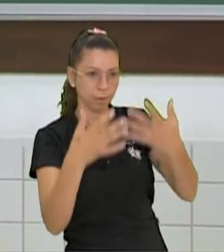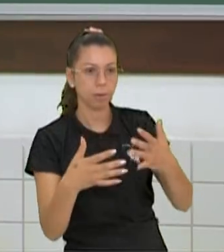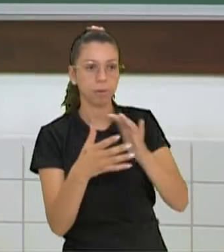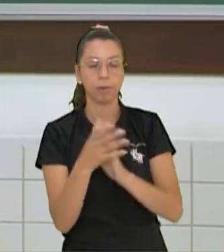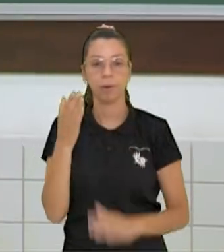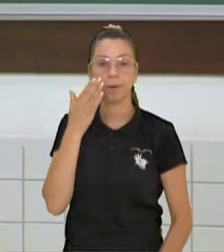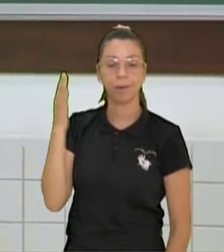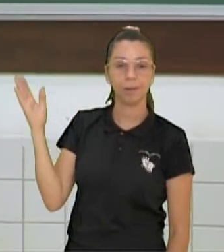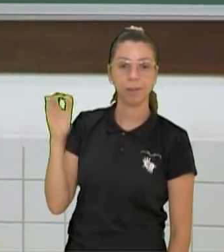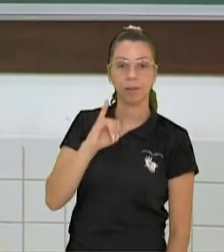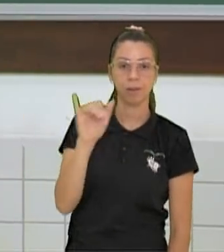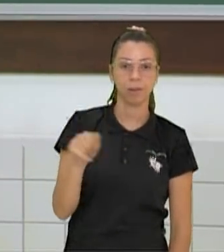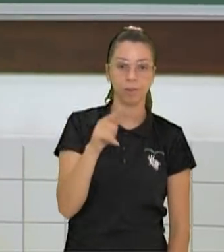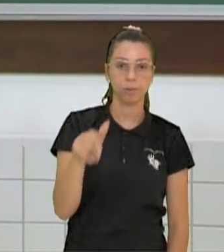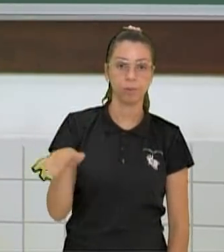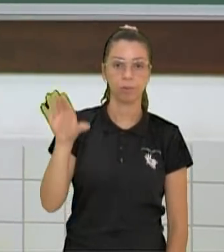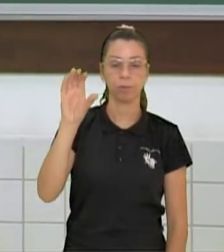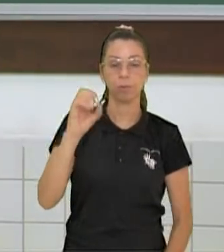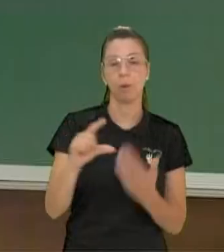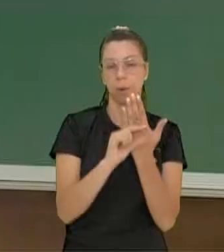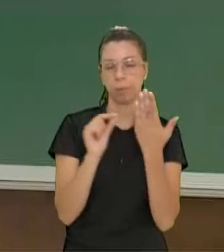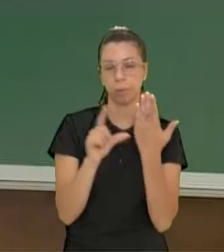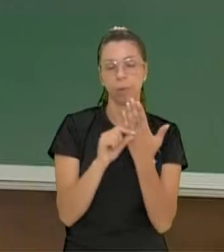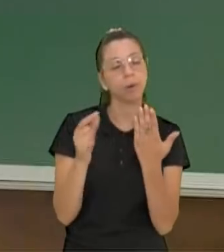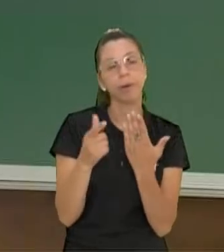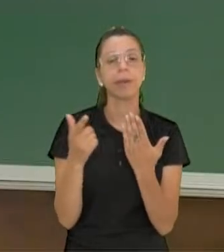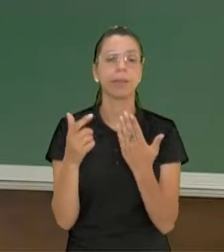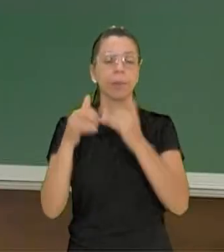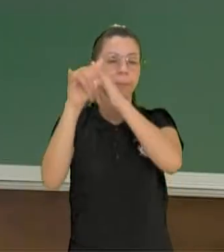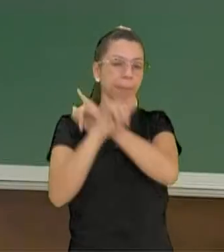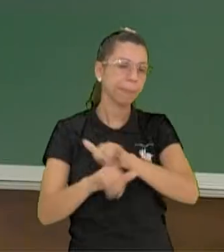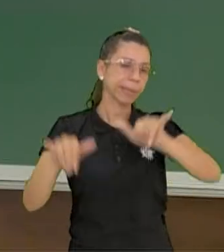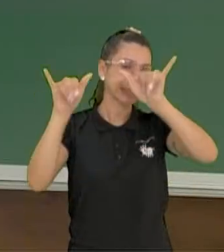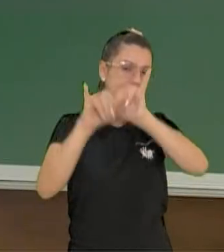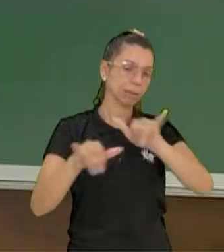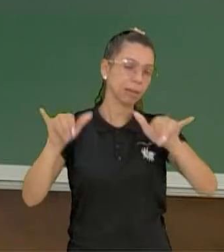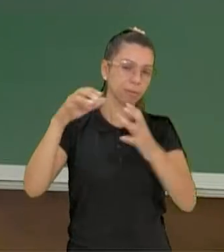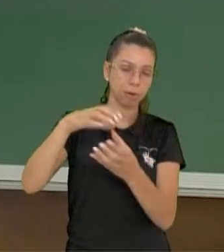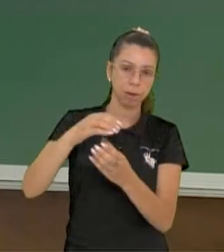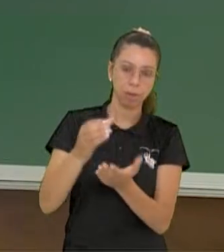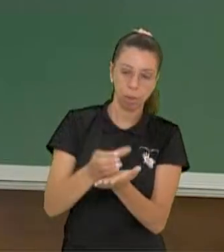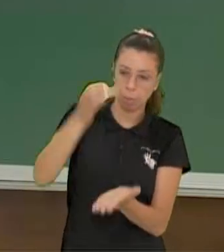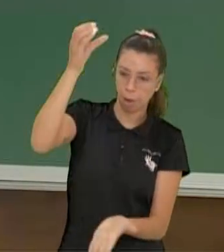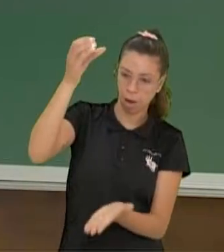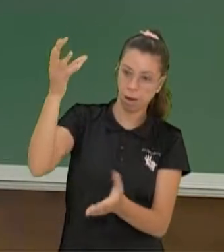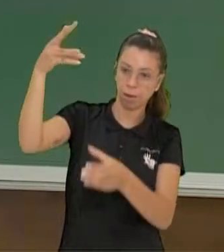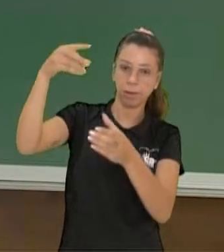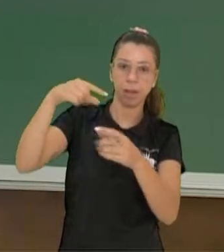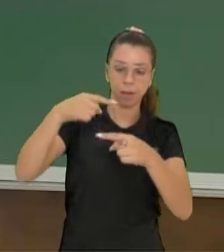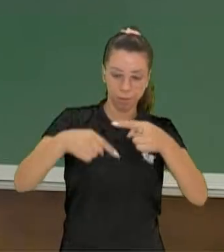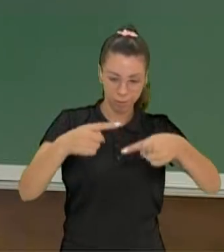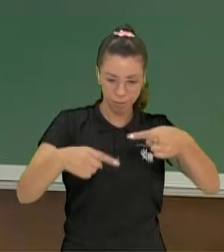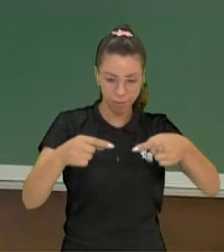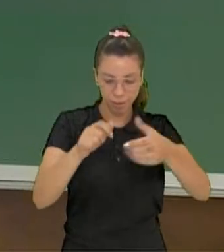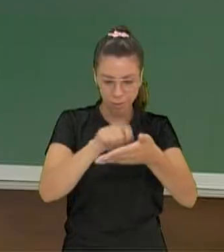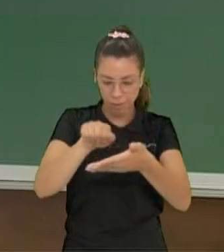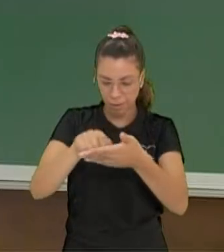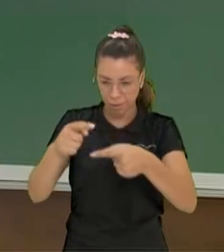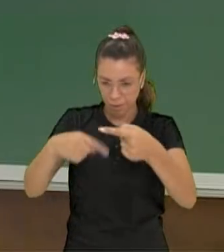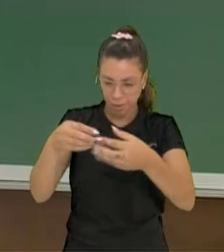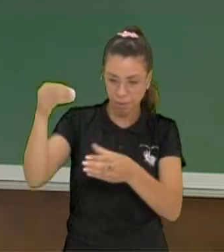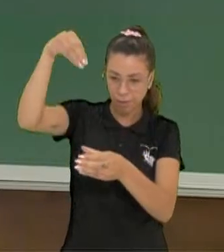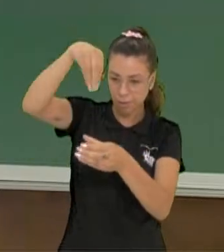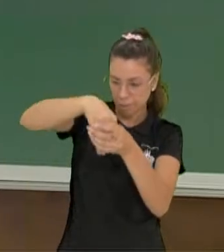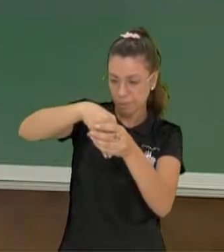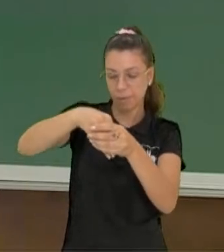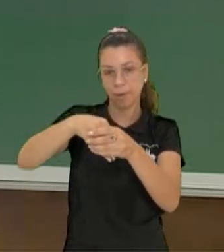Turim deixou uma espécie de uma mensagem numa garrafa, muito legal a história. E embaixo, aqui nessa